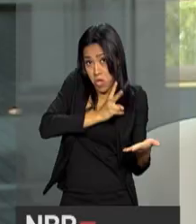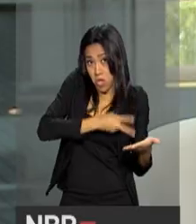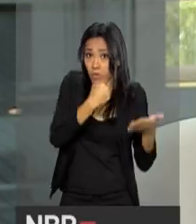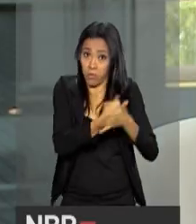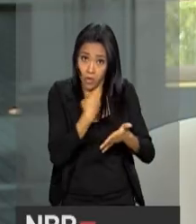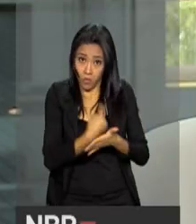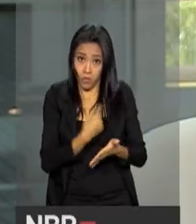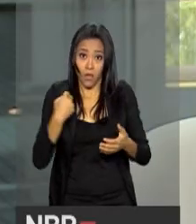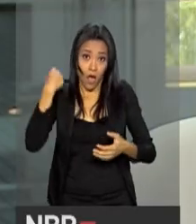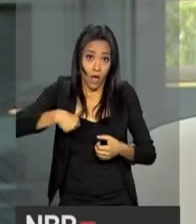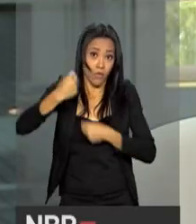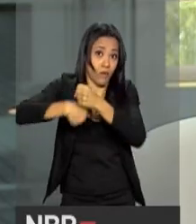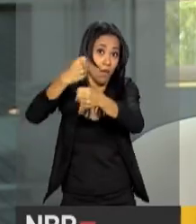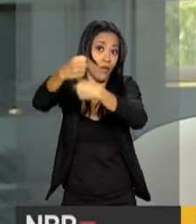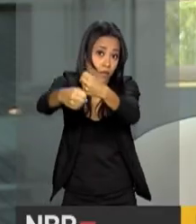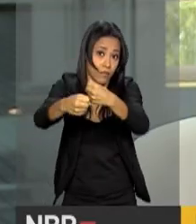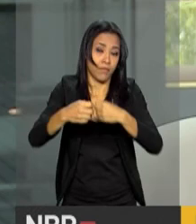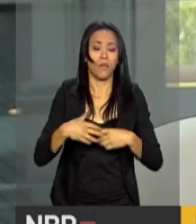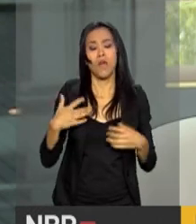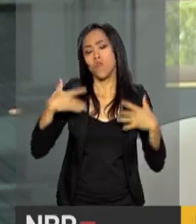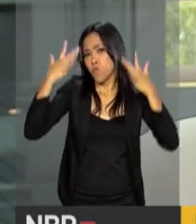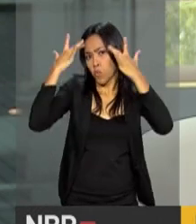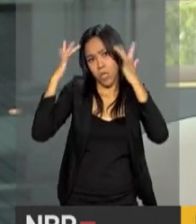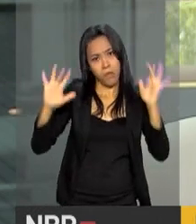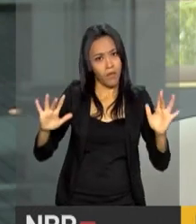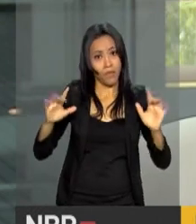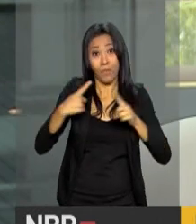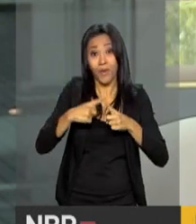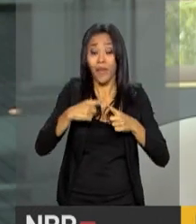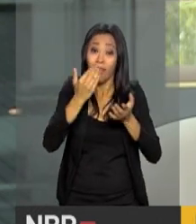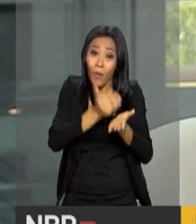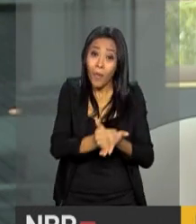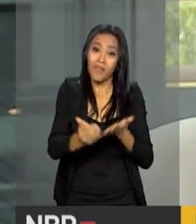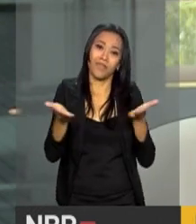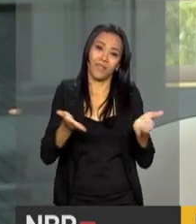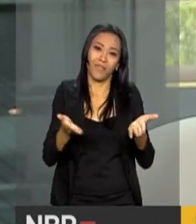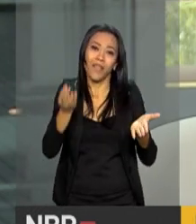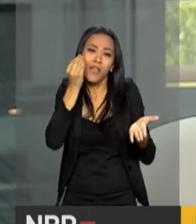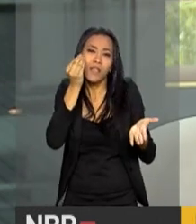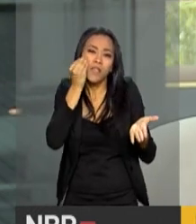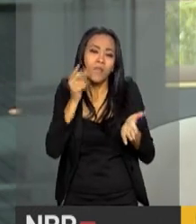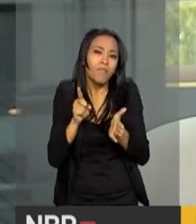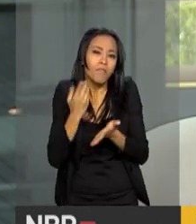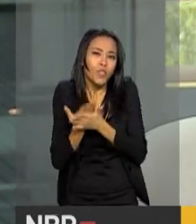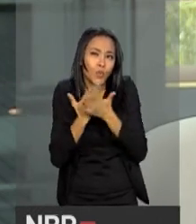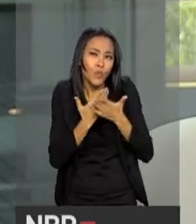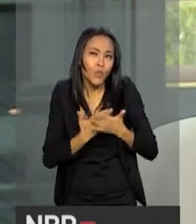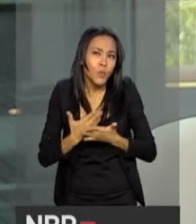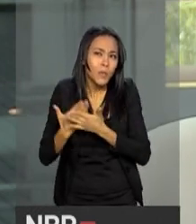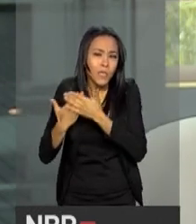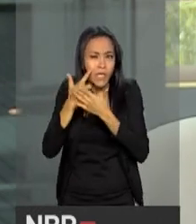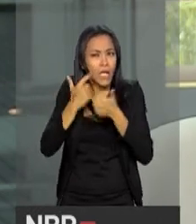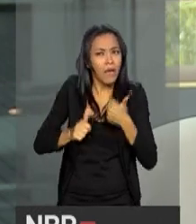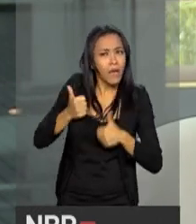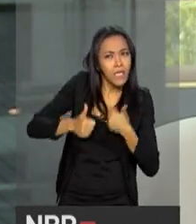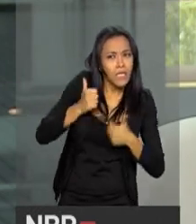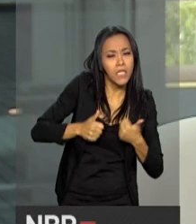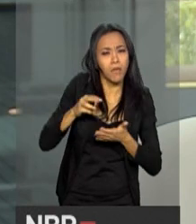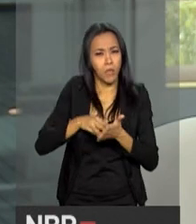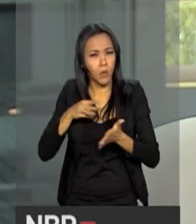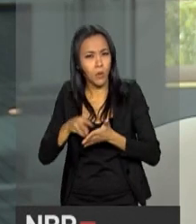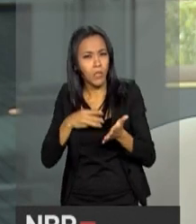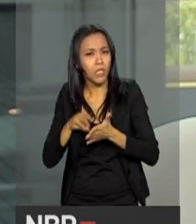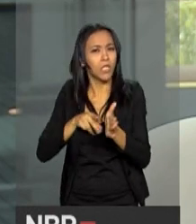é ainda não sabemos por que essa pesquisa ela está em estudo é pra você colocar uma pesquisa em campo é necessário estudar metodologia